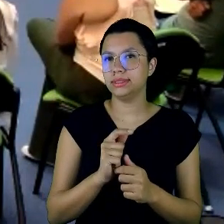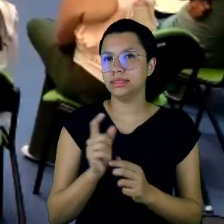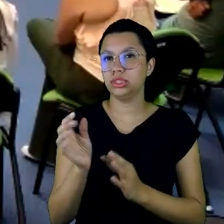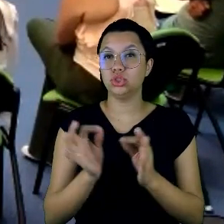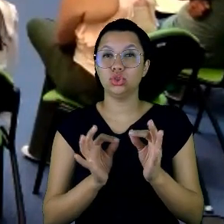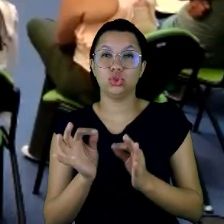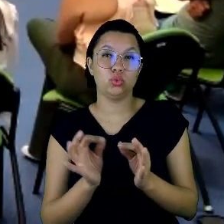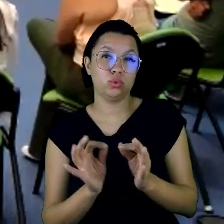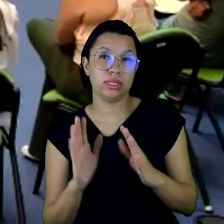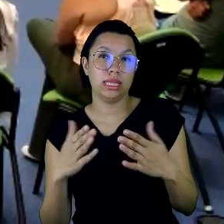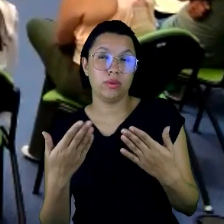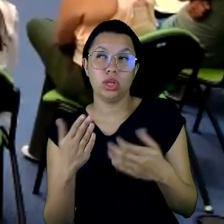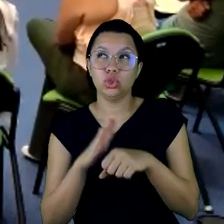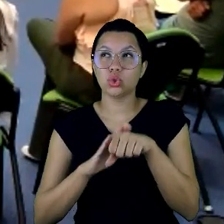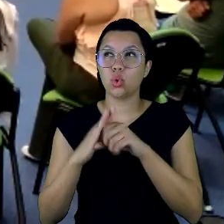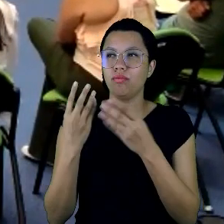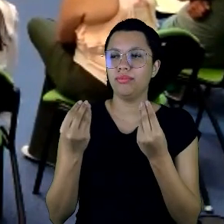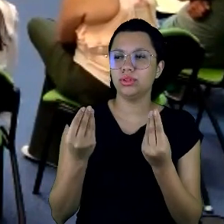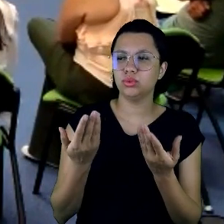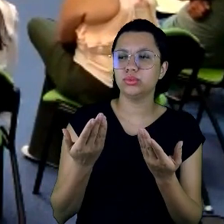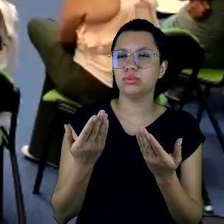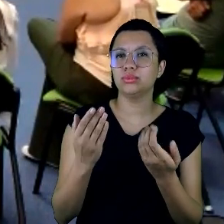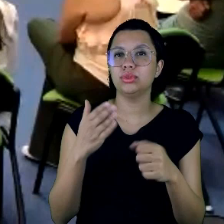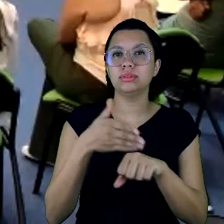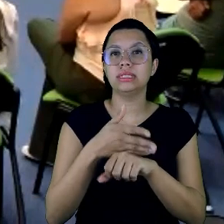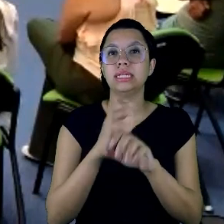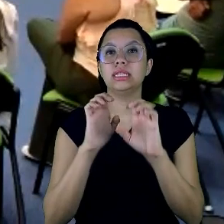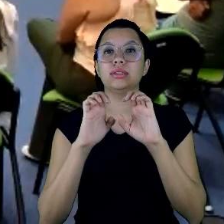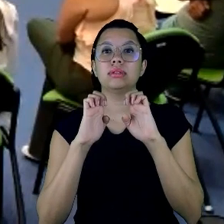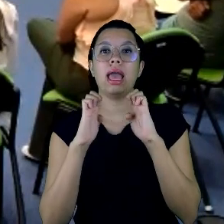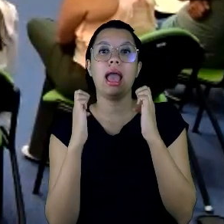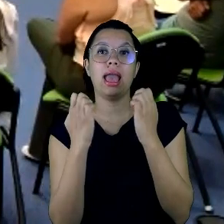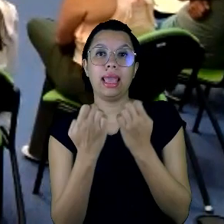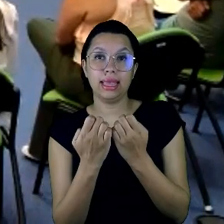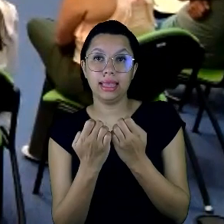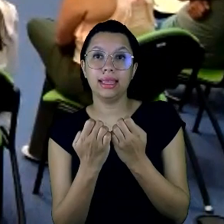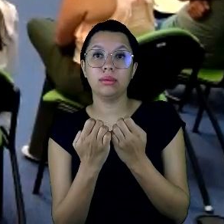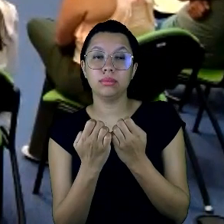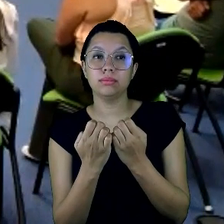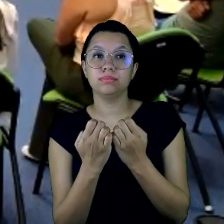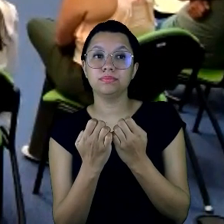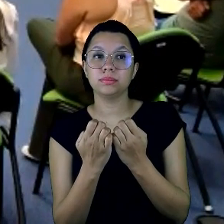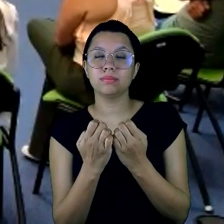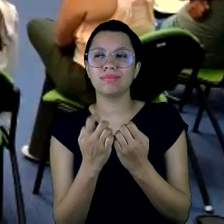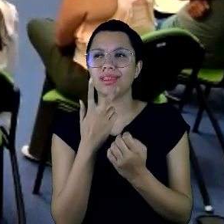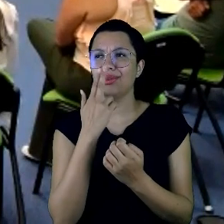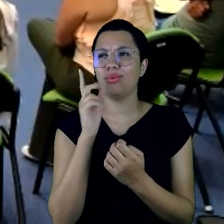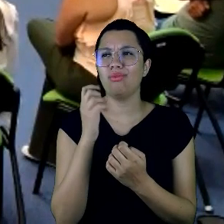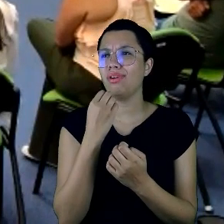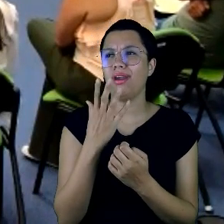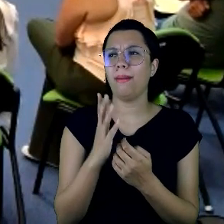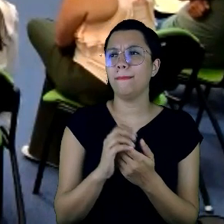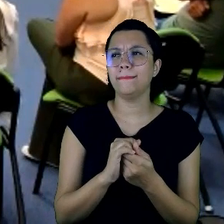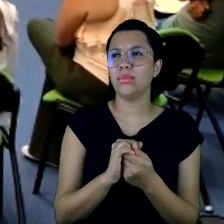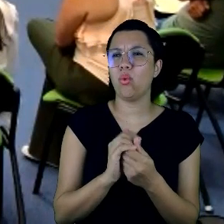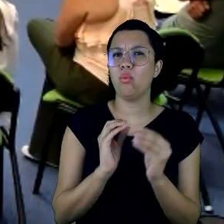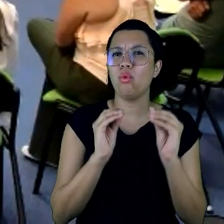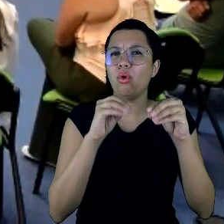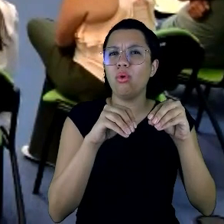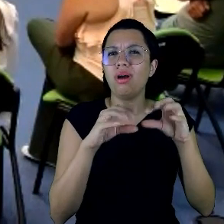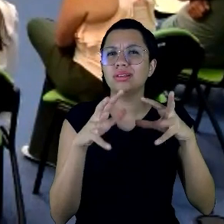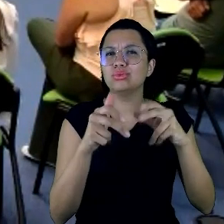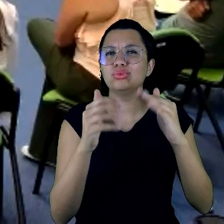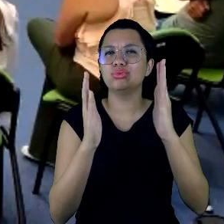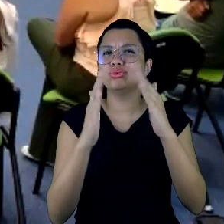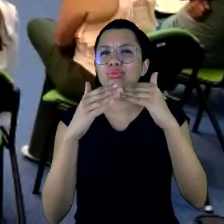conseguir aí ajustar, a gente conversou bastante dentro da equipe, e a gente achou que não ia ficar bom acrescentar